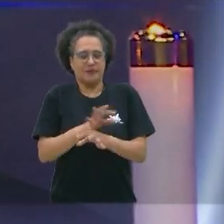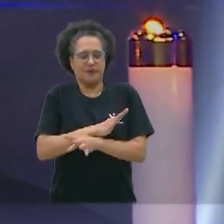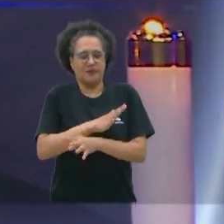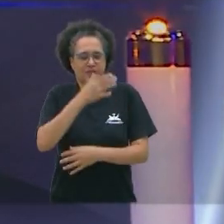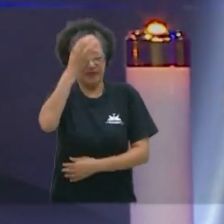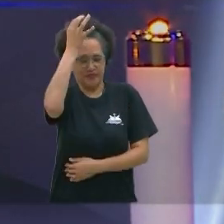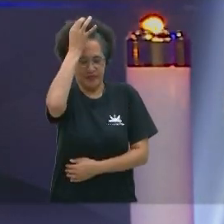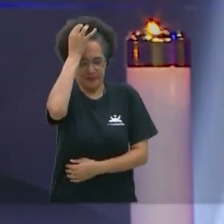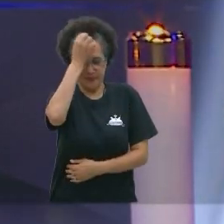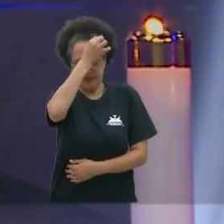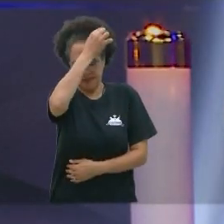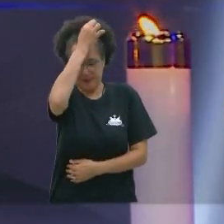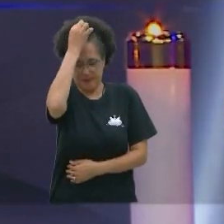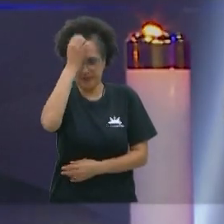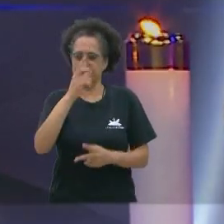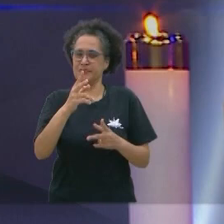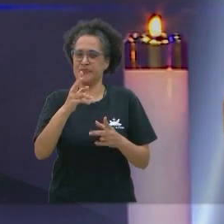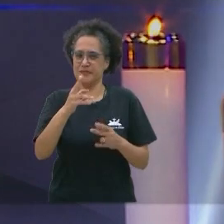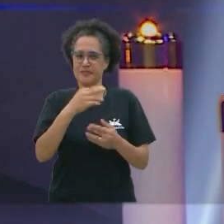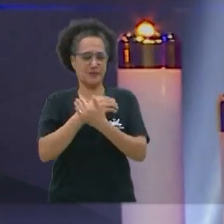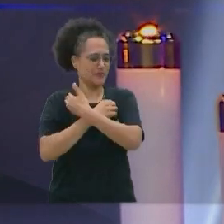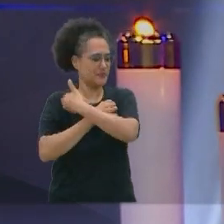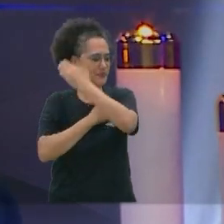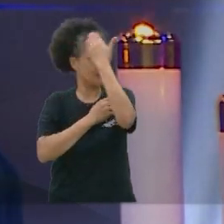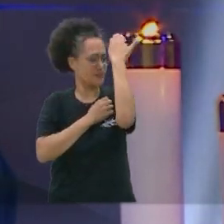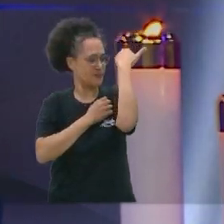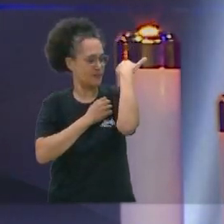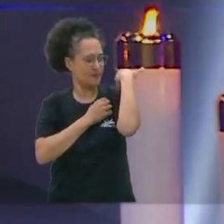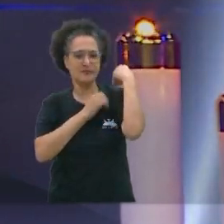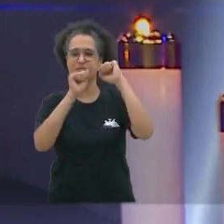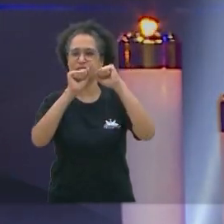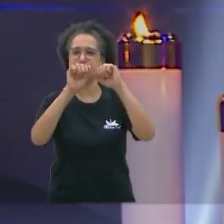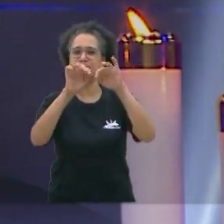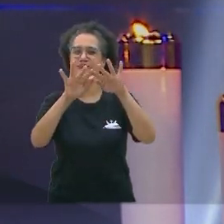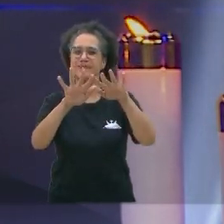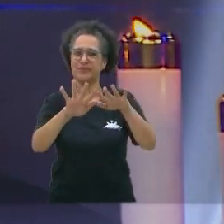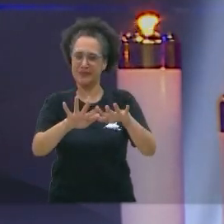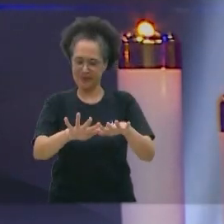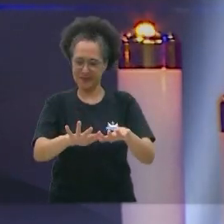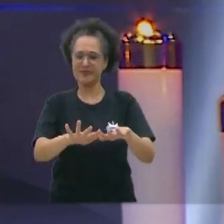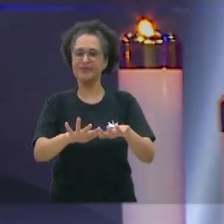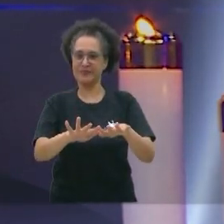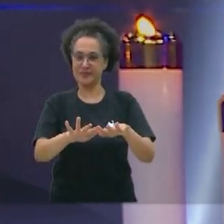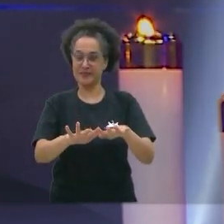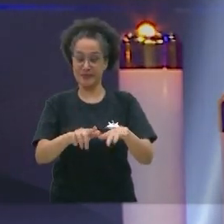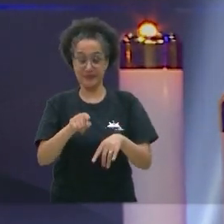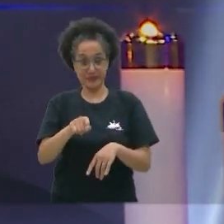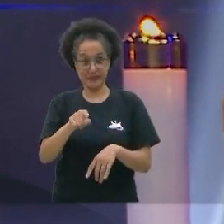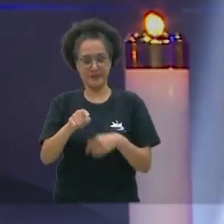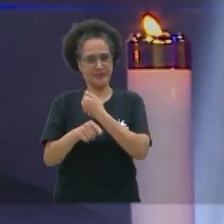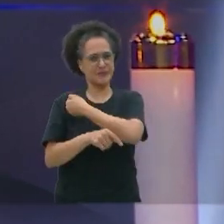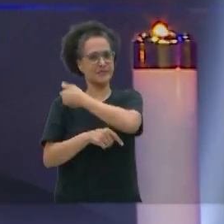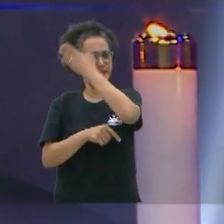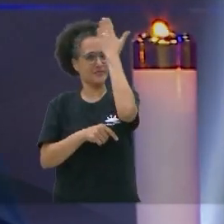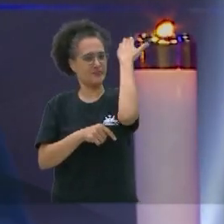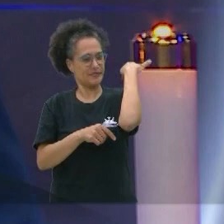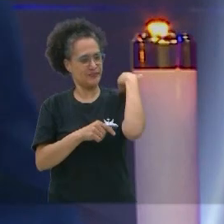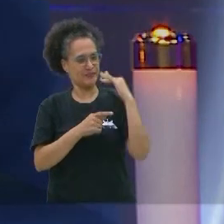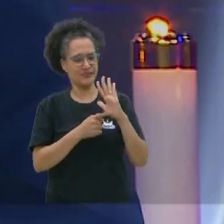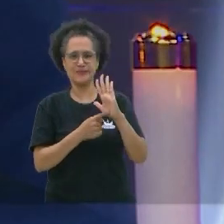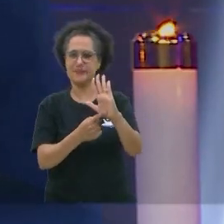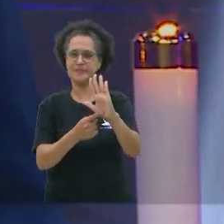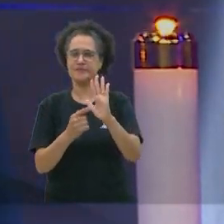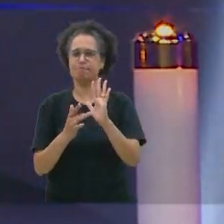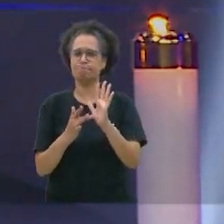Deus, como aquela que foi agraciada, aquela que nos mostra e nos apresenta Jesus, para